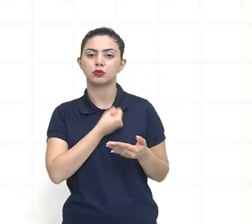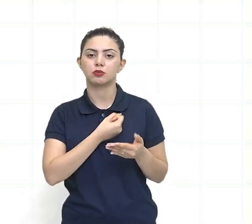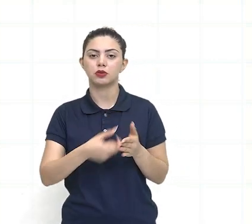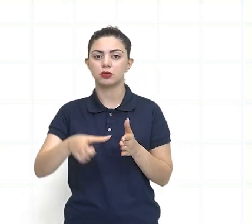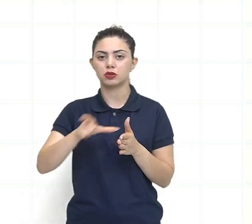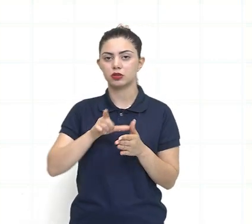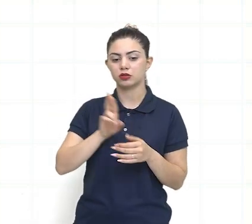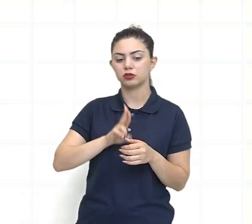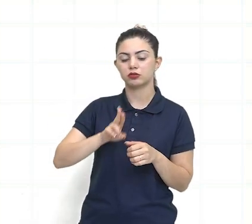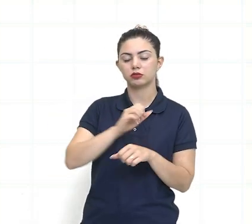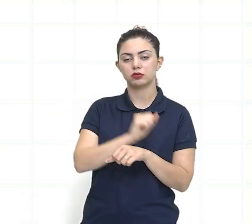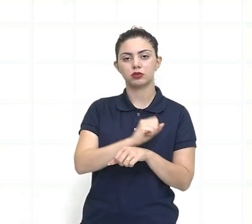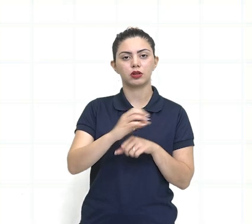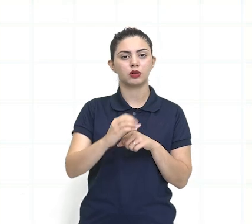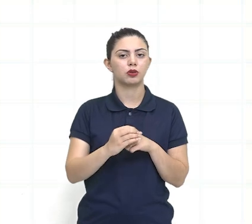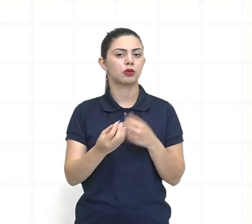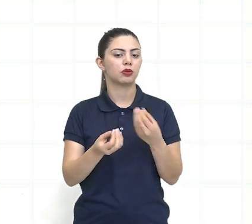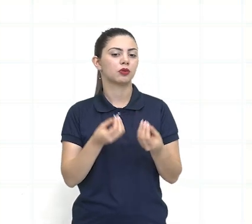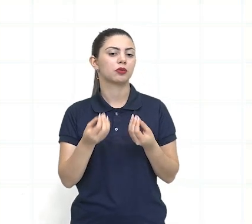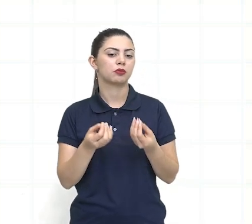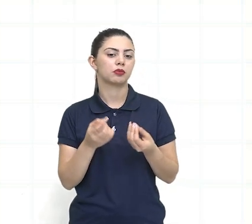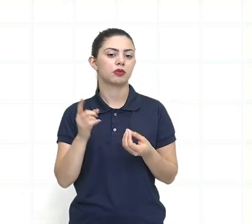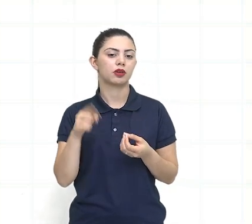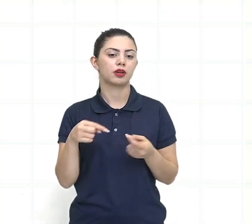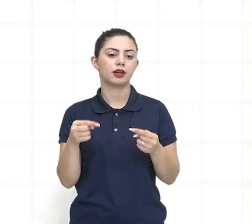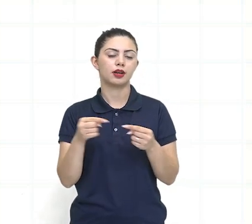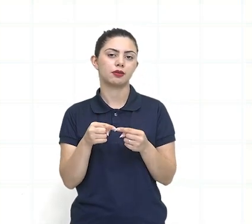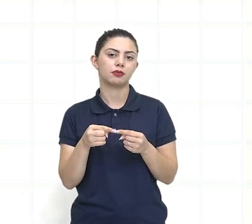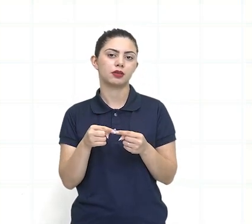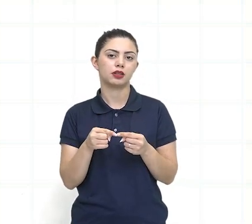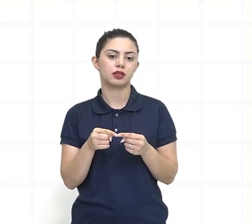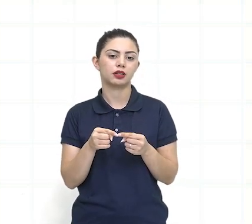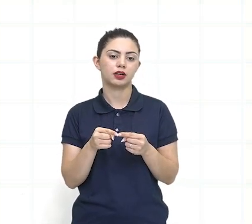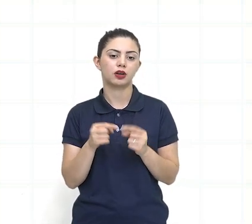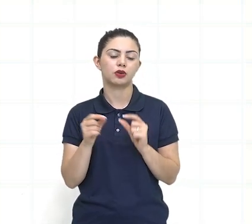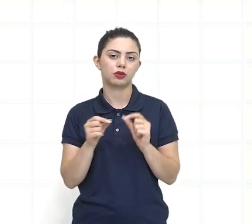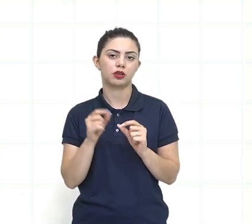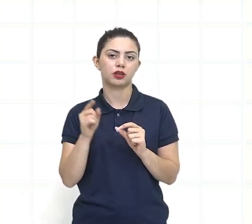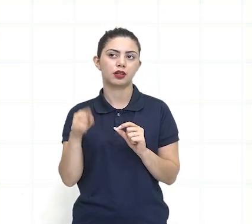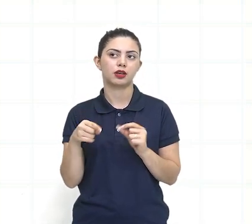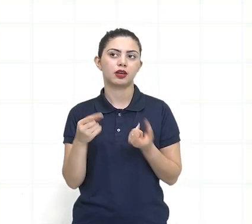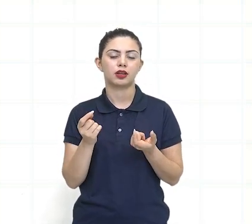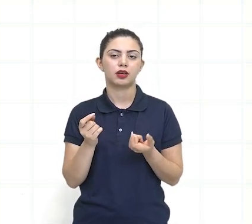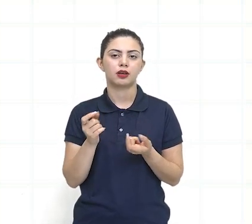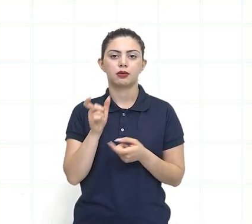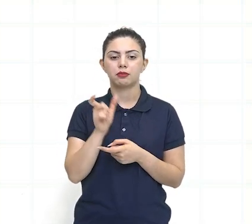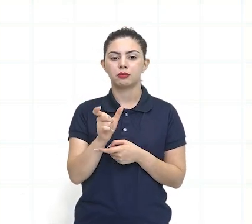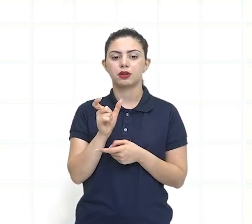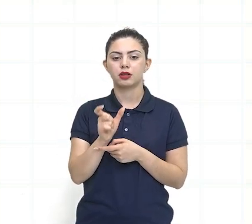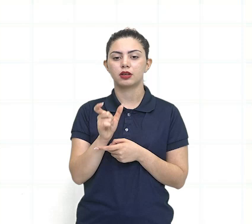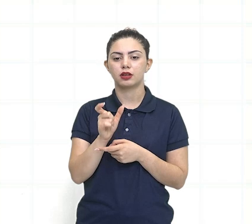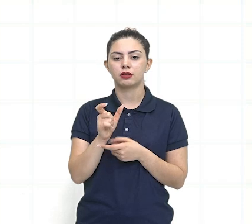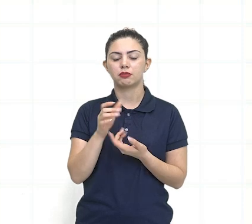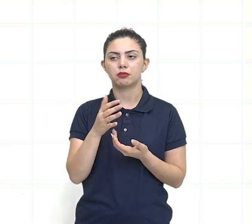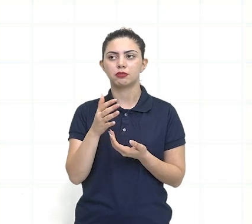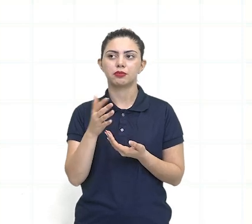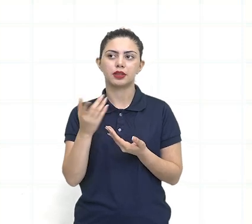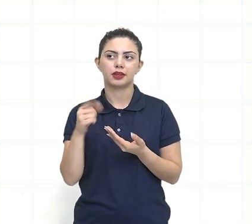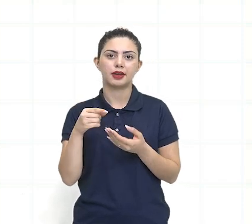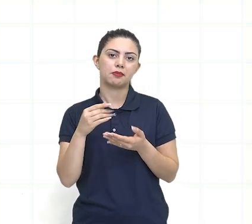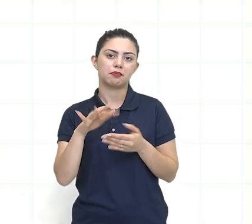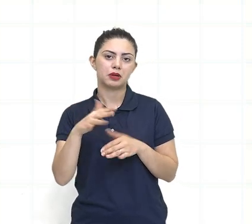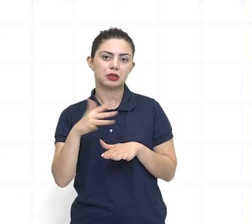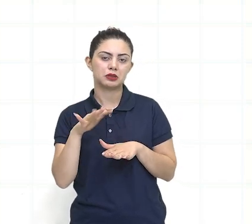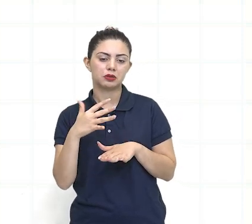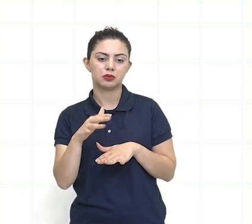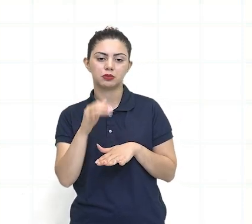numeral é uma ideia de aproximação, de proximidade, certo? De aproximadamente.